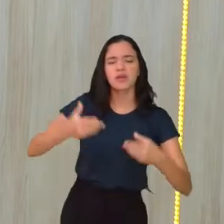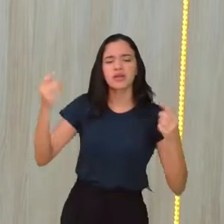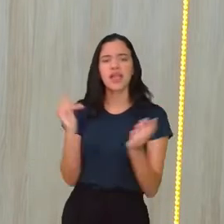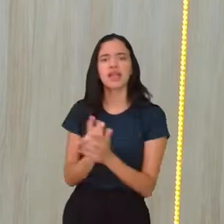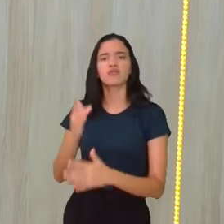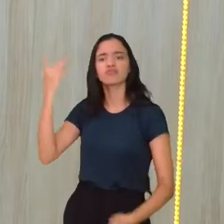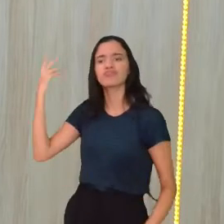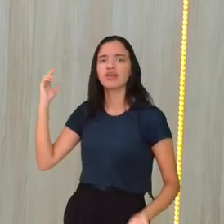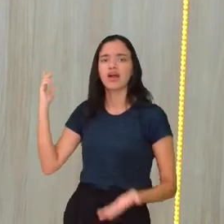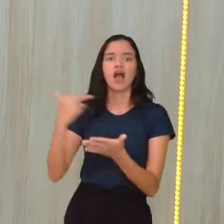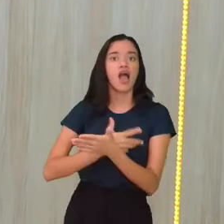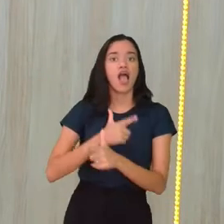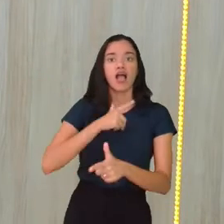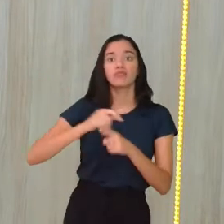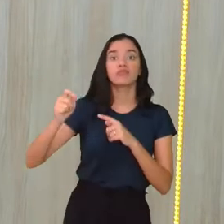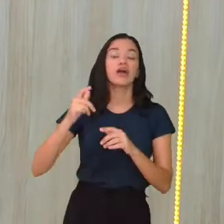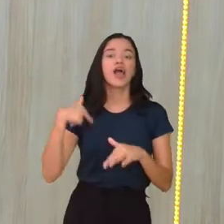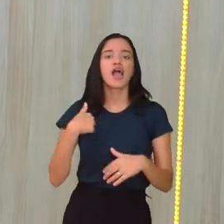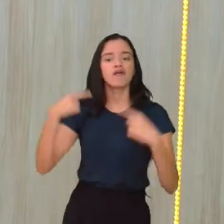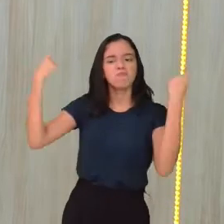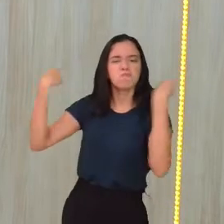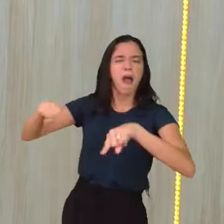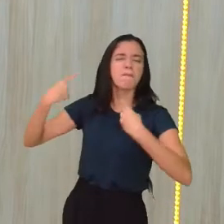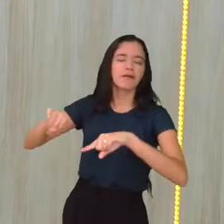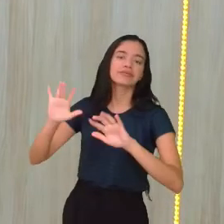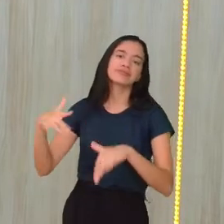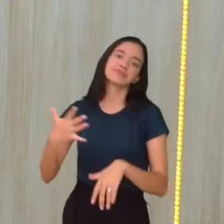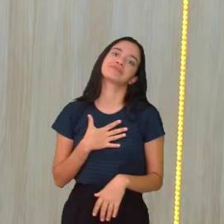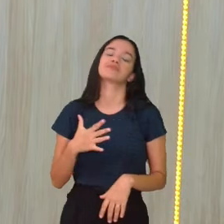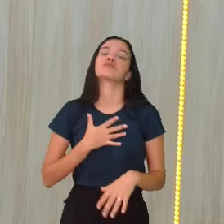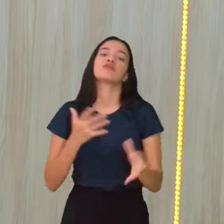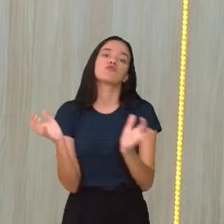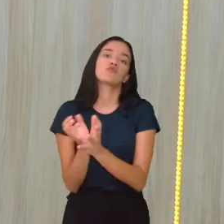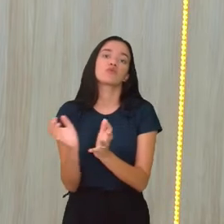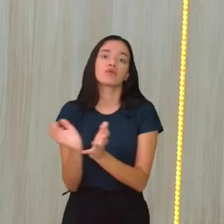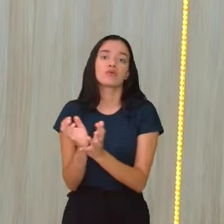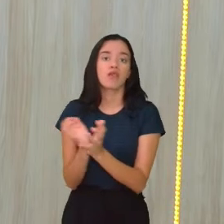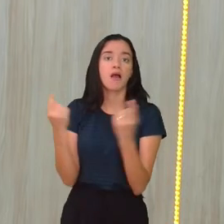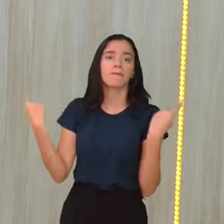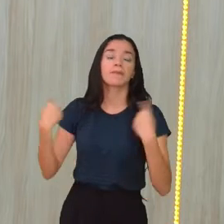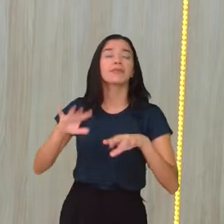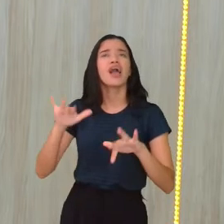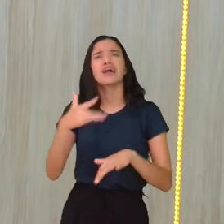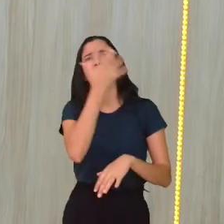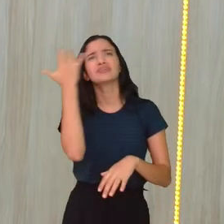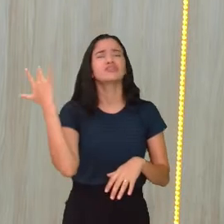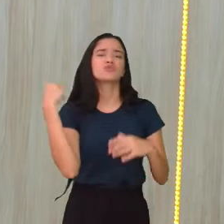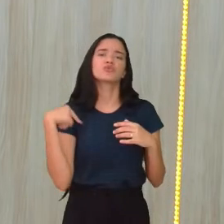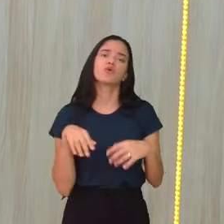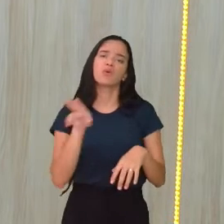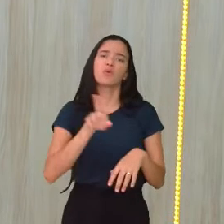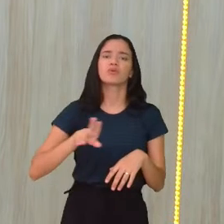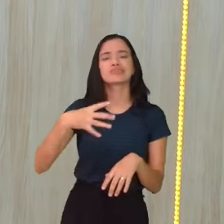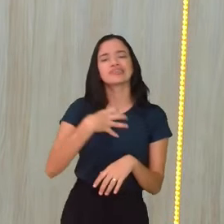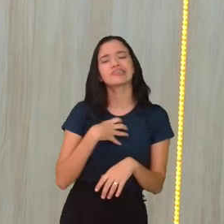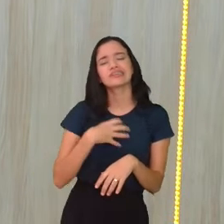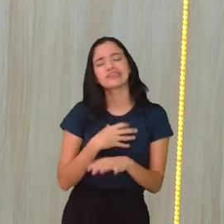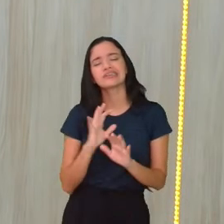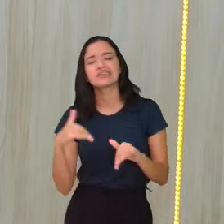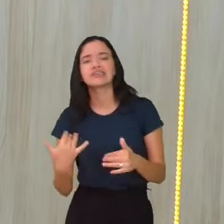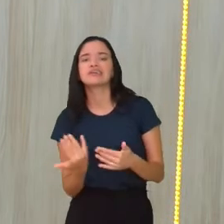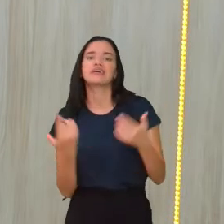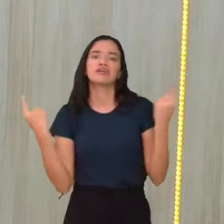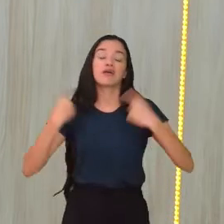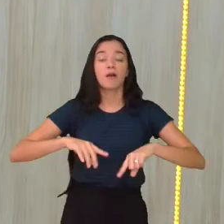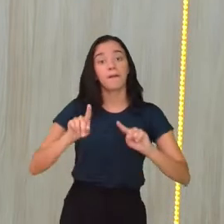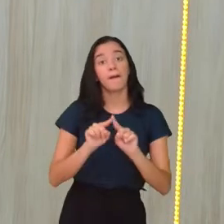o meu rival, né? Rivalidade é uma coisa, né, que as pessoas usam de uma forma muito agressiva às vezes. Então a gente chama